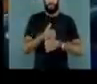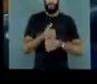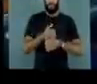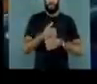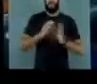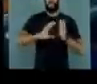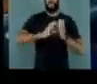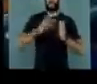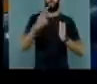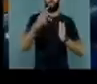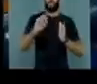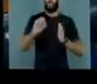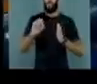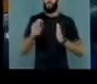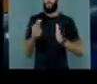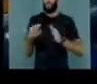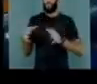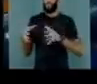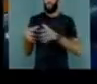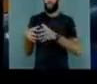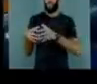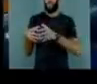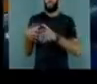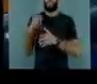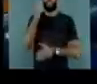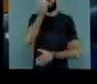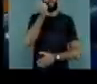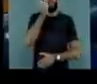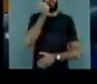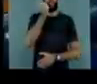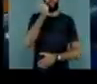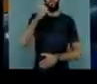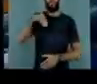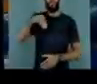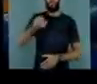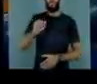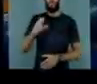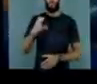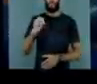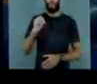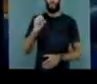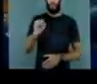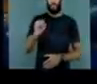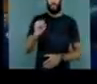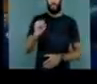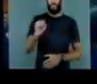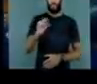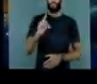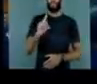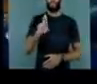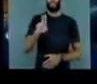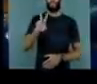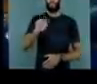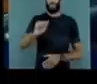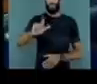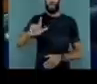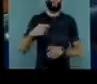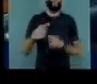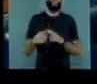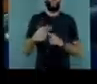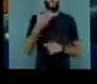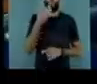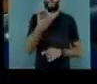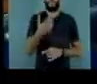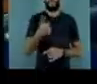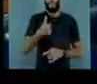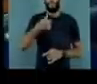ou bloco o senador Marcos luval e eu vou rapidamente explicar o porquê fizemos isso eu